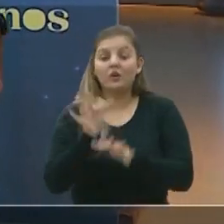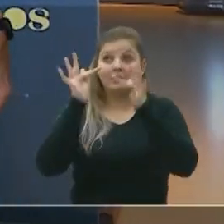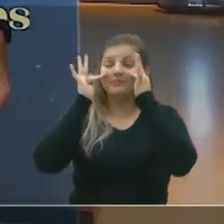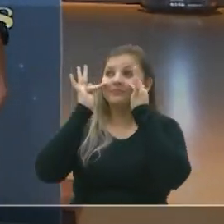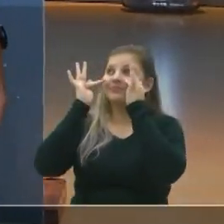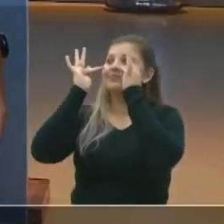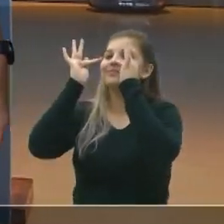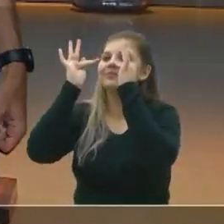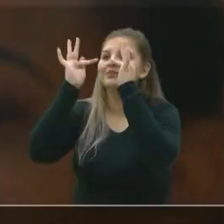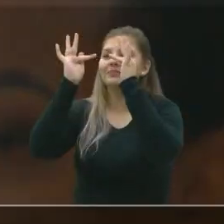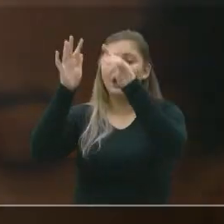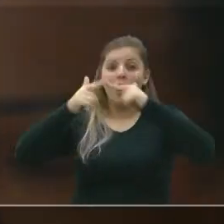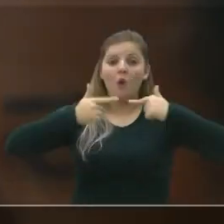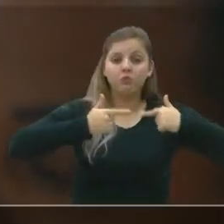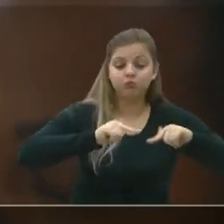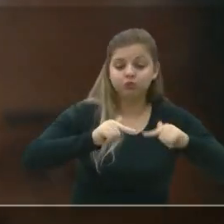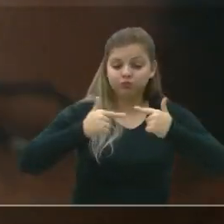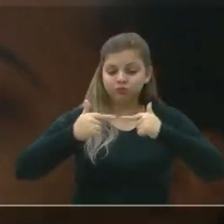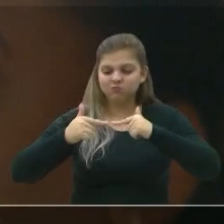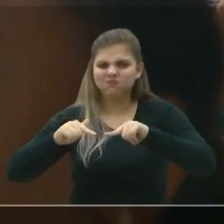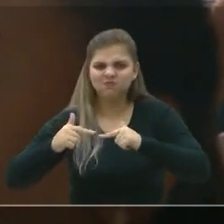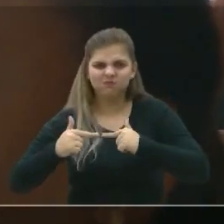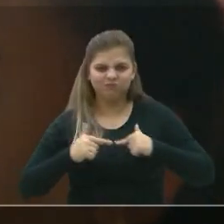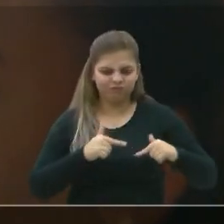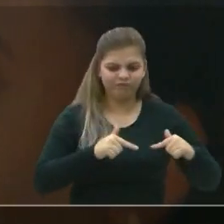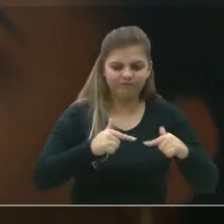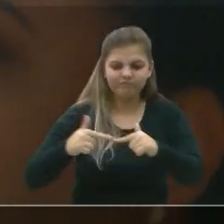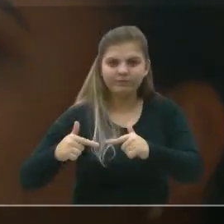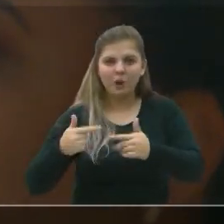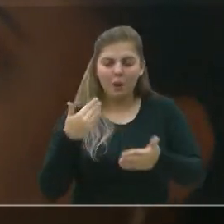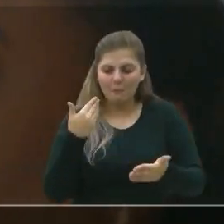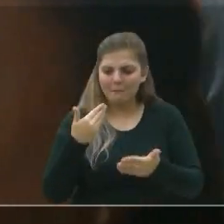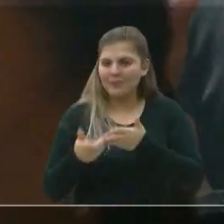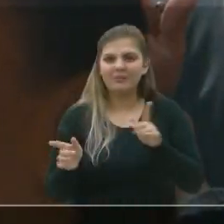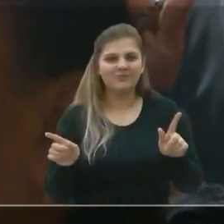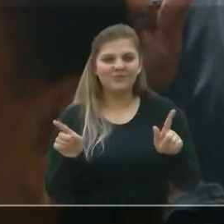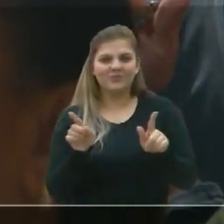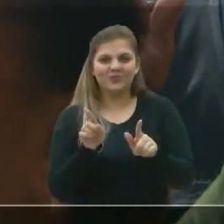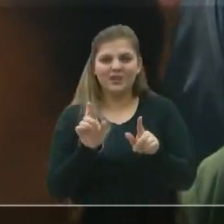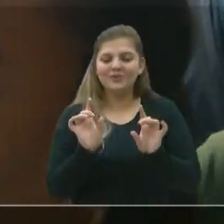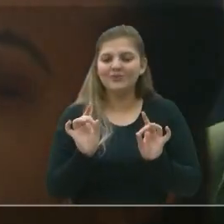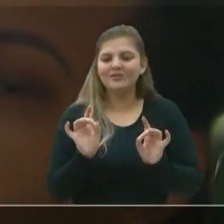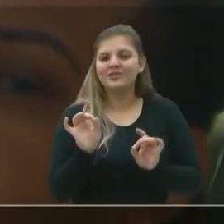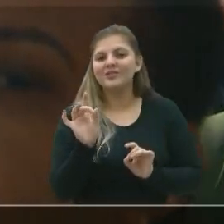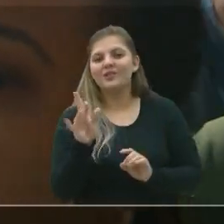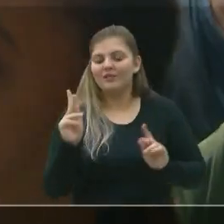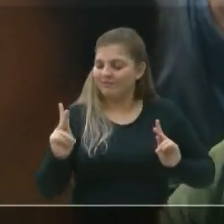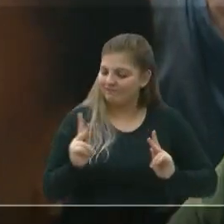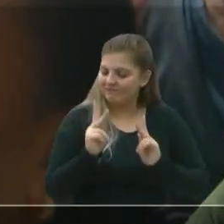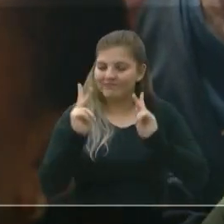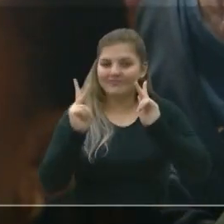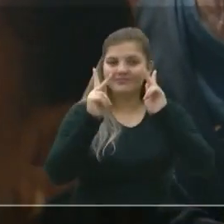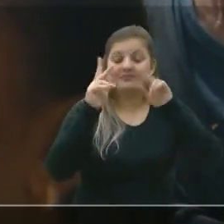fiel, Ele não perde as batalhas. Declara comigo, Ele não perde.